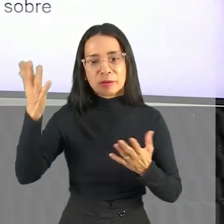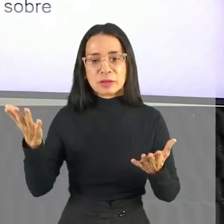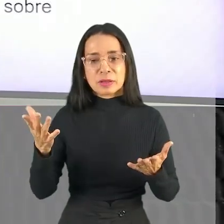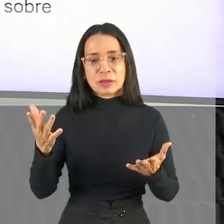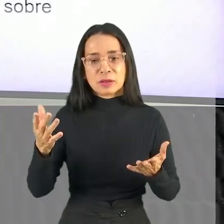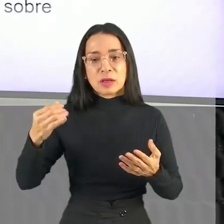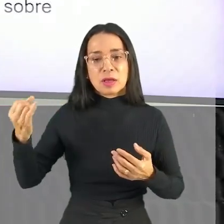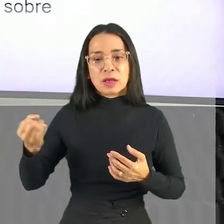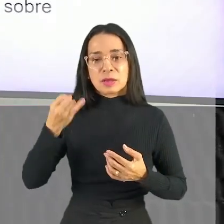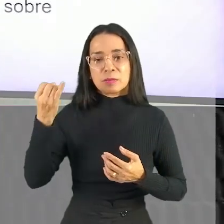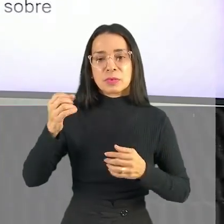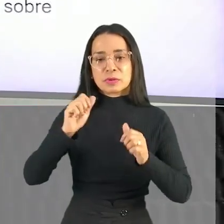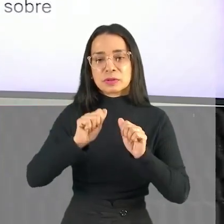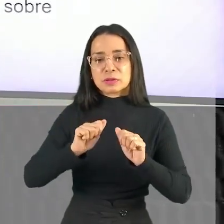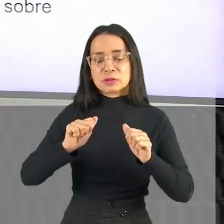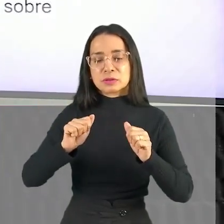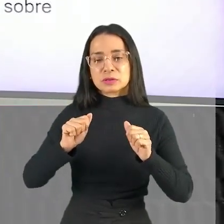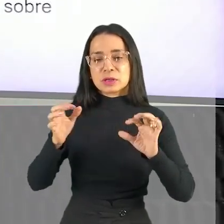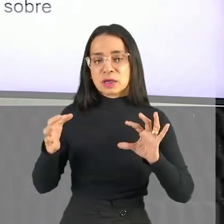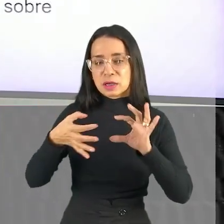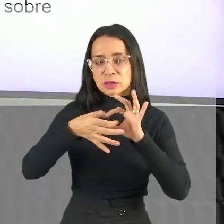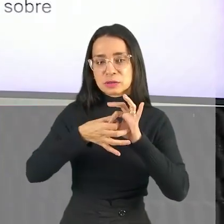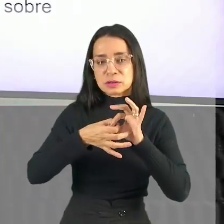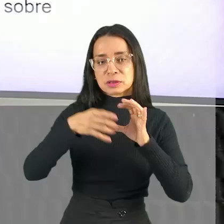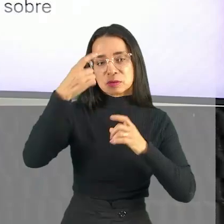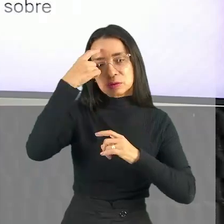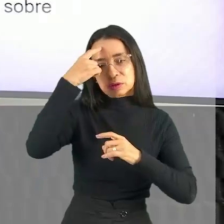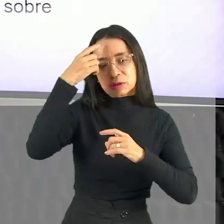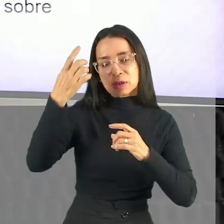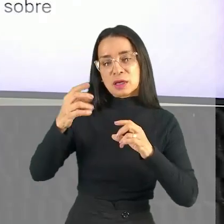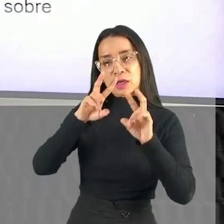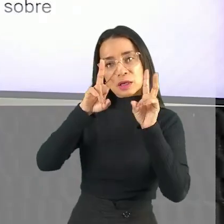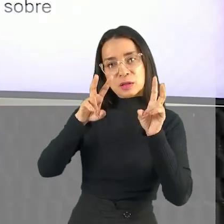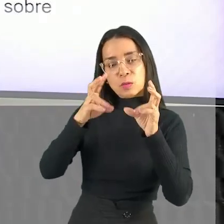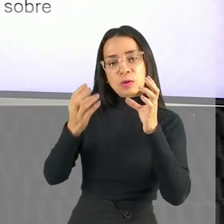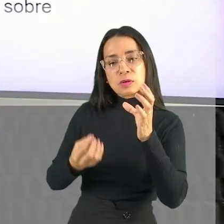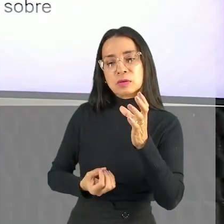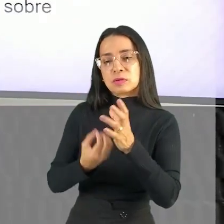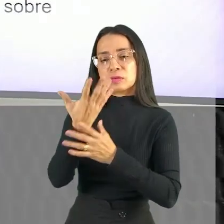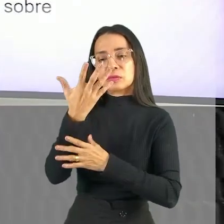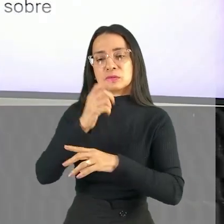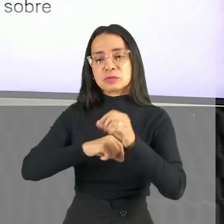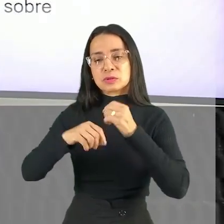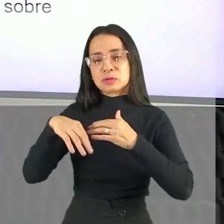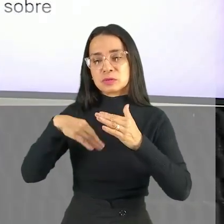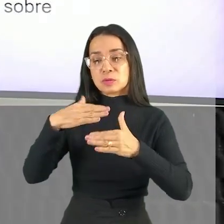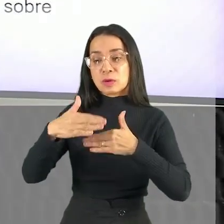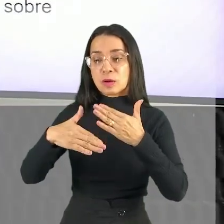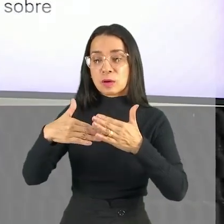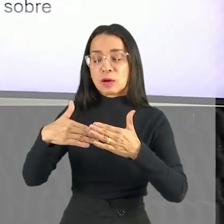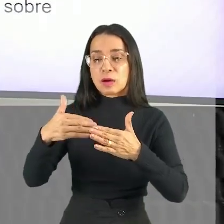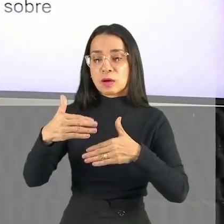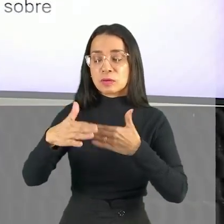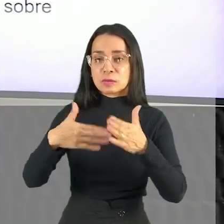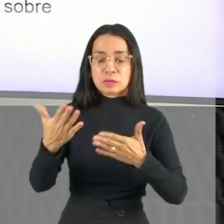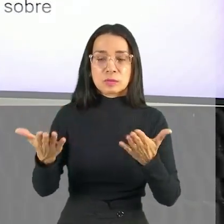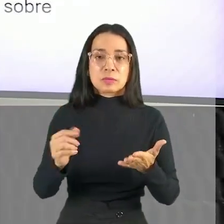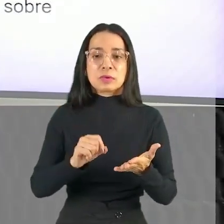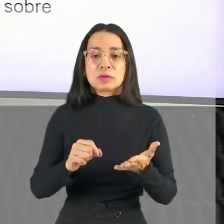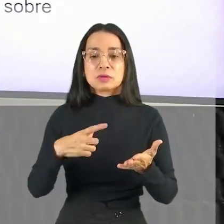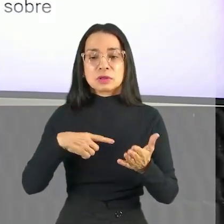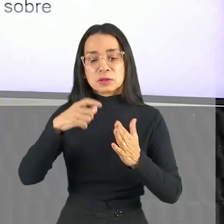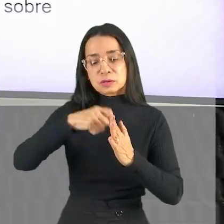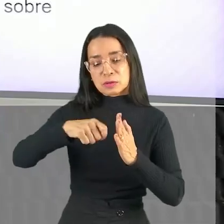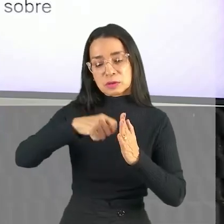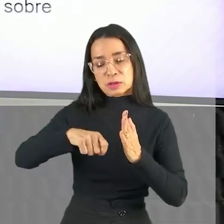os insights, as ideias que forem surgindo ao longo desse momento estejam ali registradas, porque